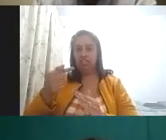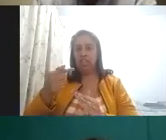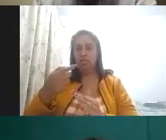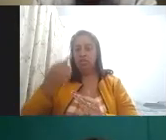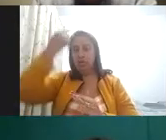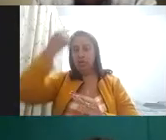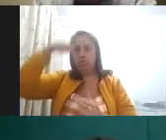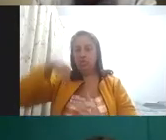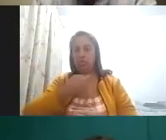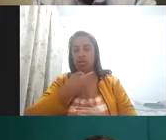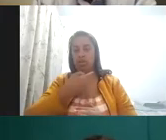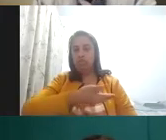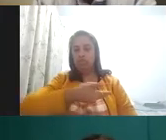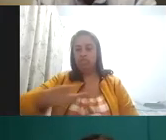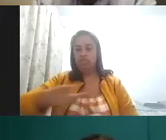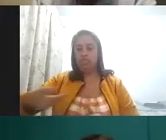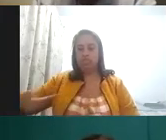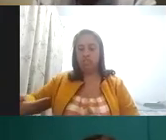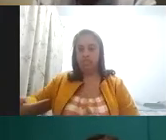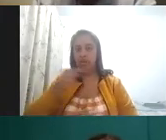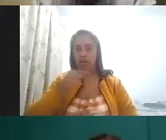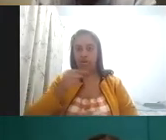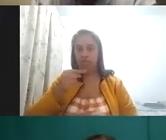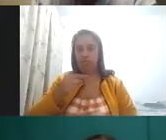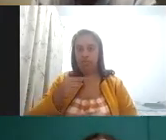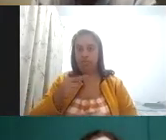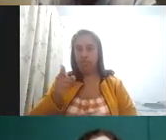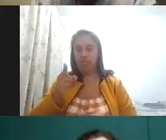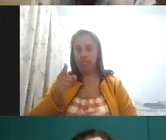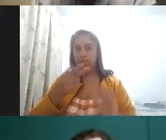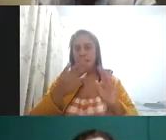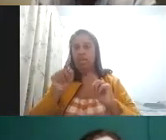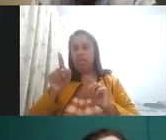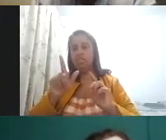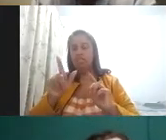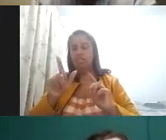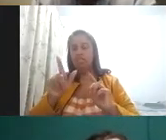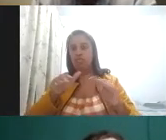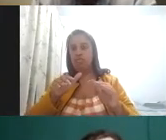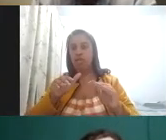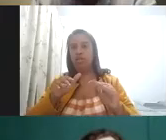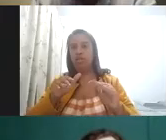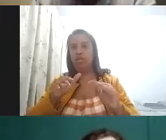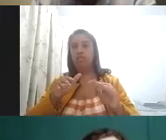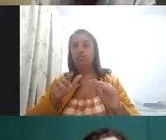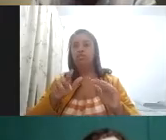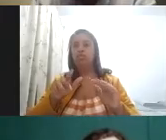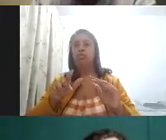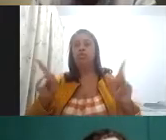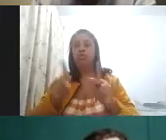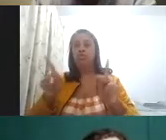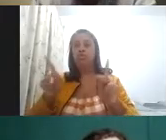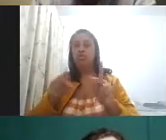fazer flexão e extensão, plano sagital. E ela tem muita mobilidade nos segmentos C4, C5,